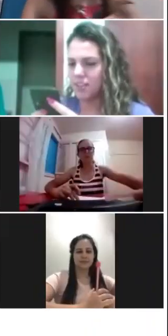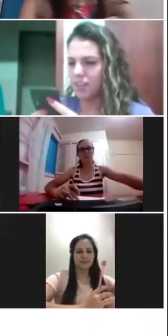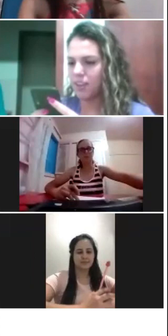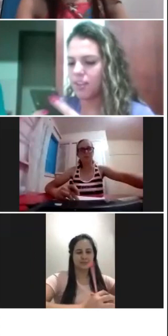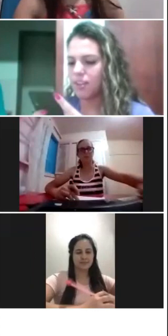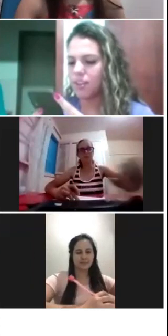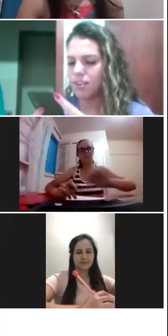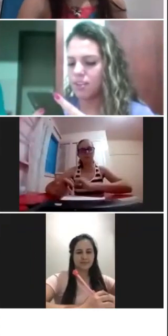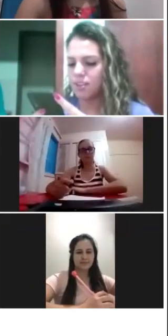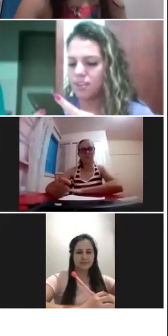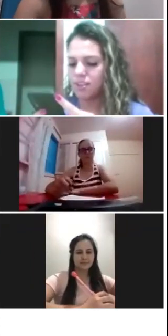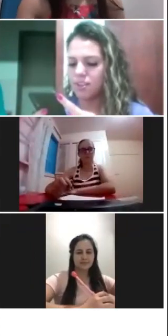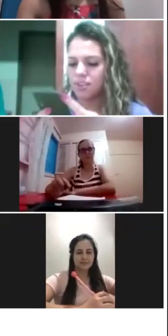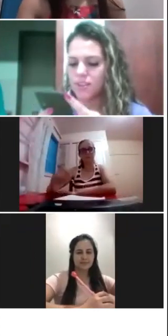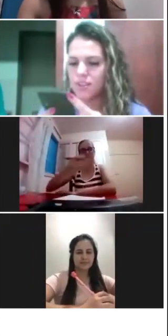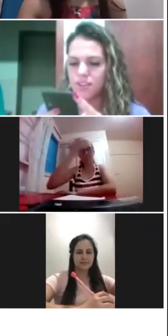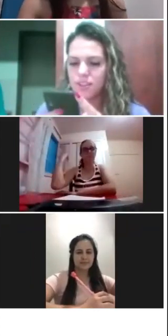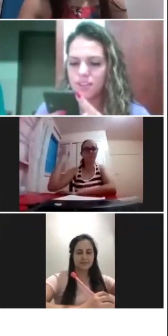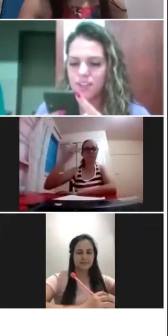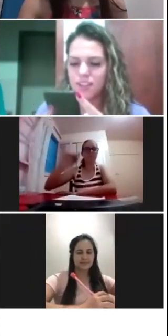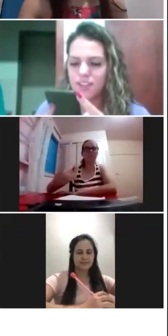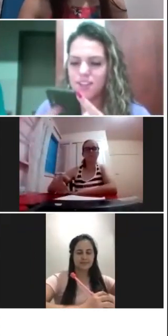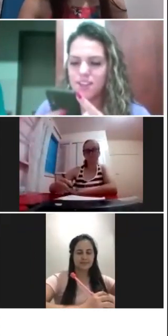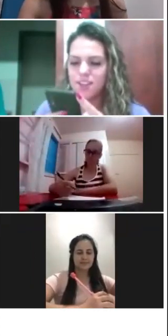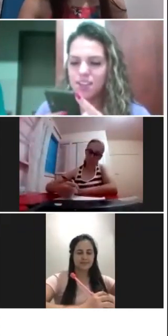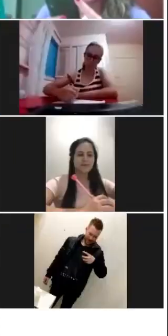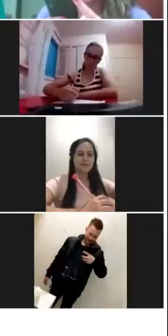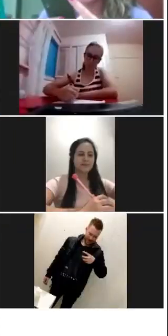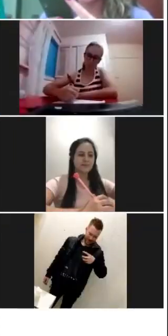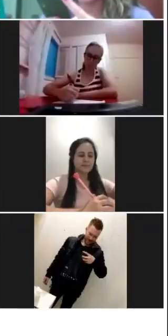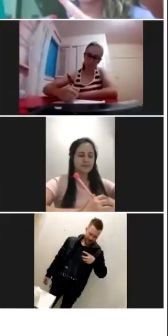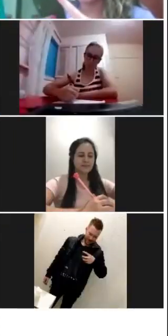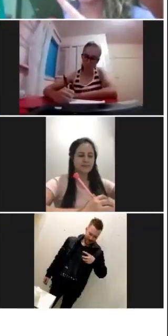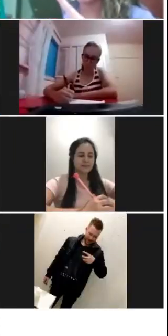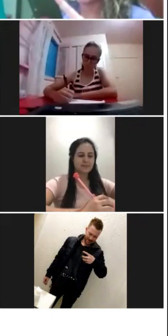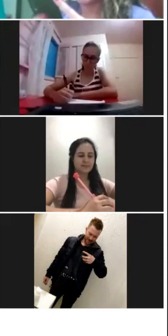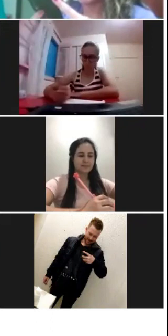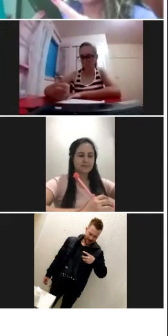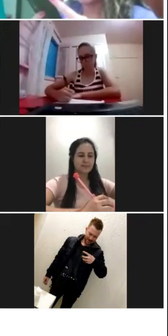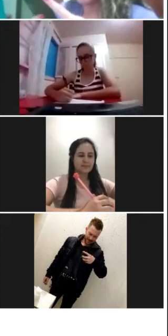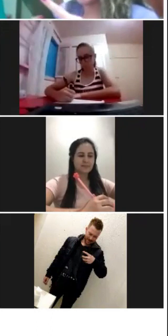Então, os processos ocorrem ao mesmo tempo, tanto na fita contínua quanto na fita descontínua.